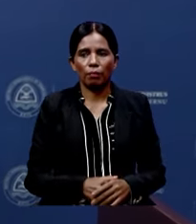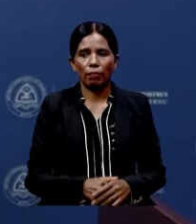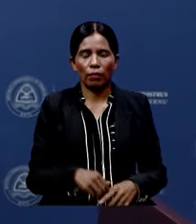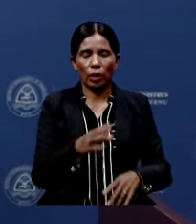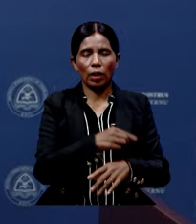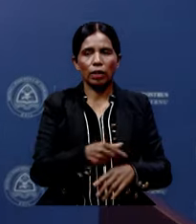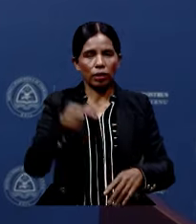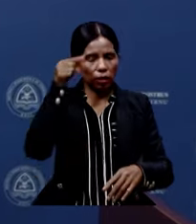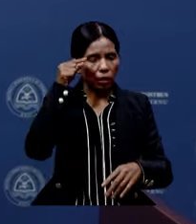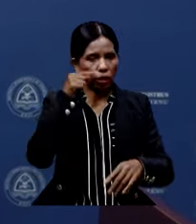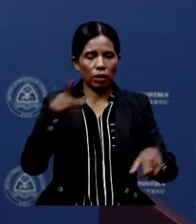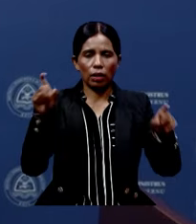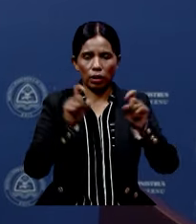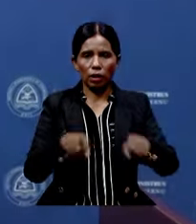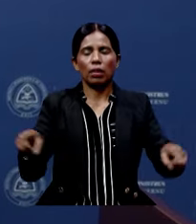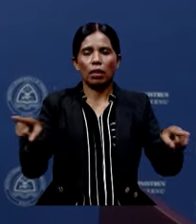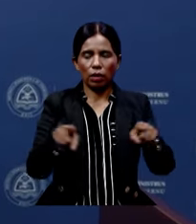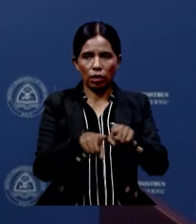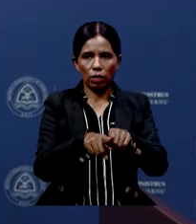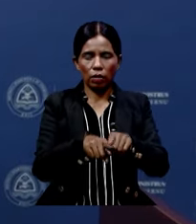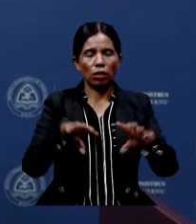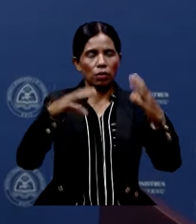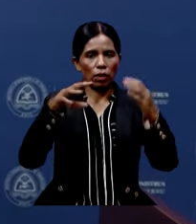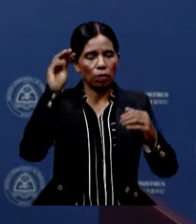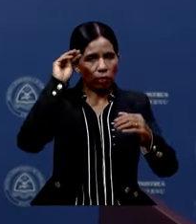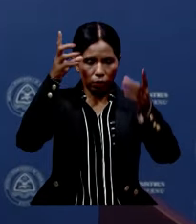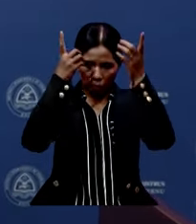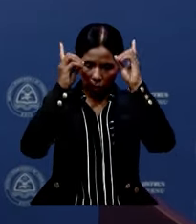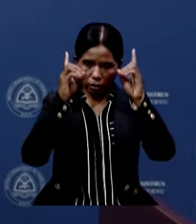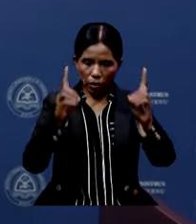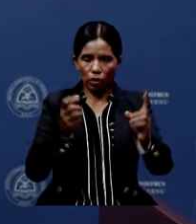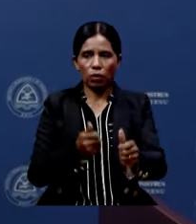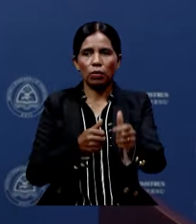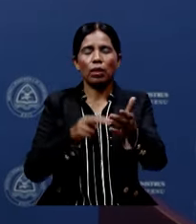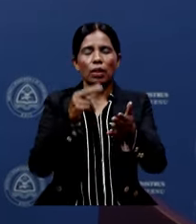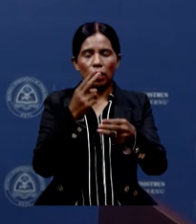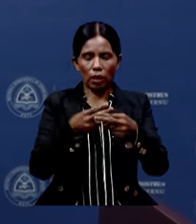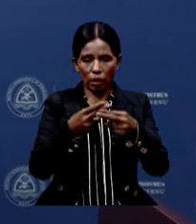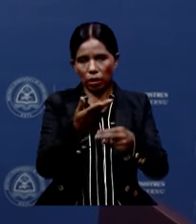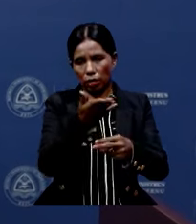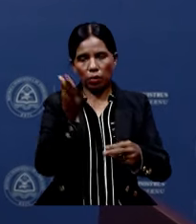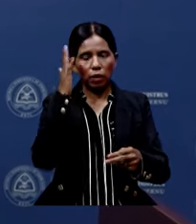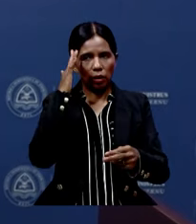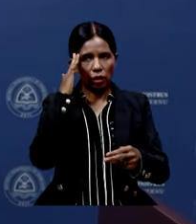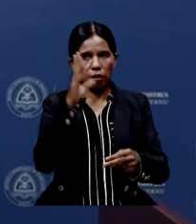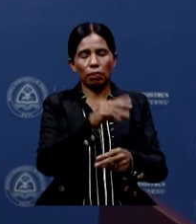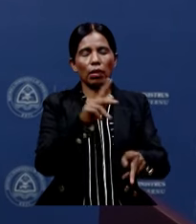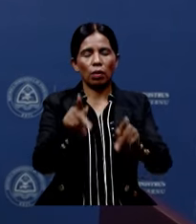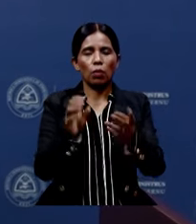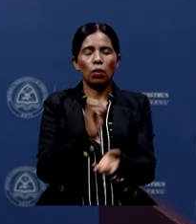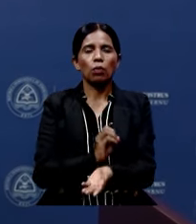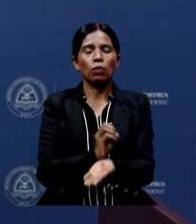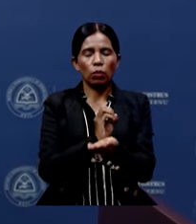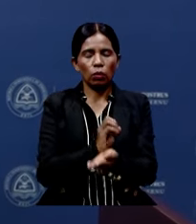gênero, tem que balançar, mas que o Conselho de Ministros Sili, tu ir na Arané, tu pode ser atendido, mas nessa discussão anda.